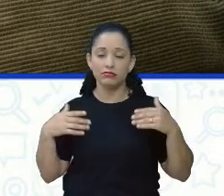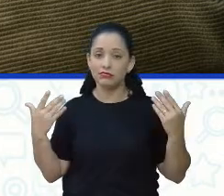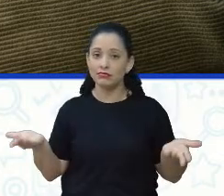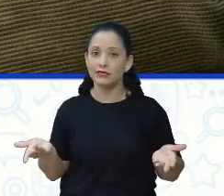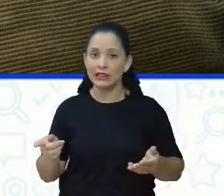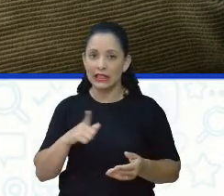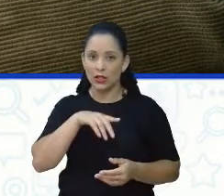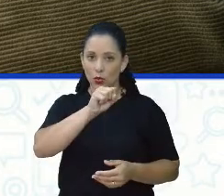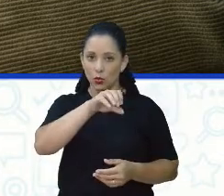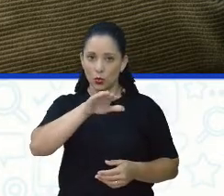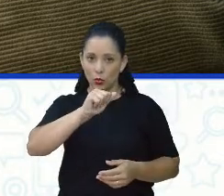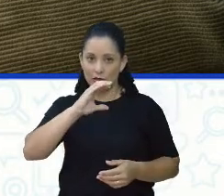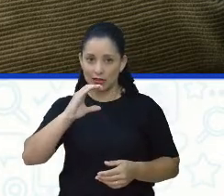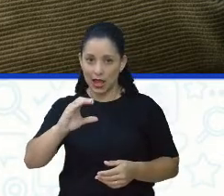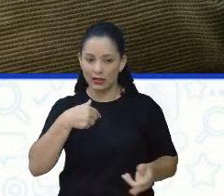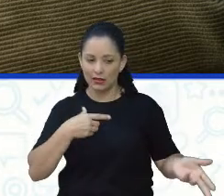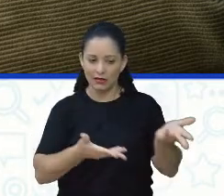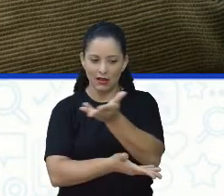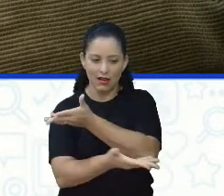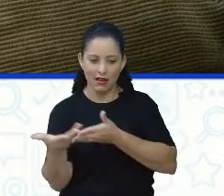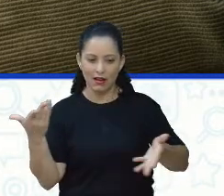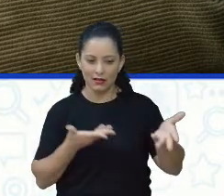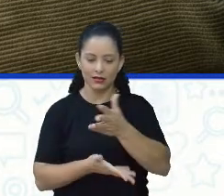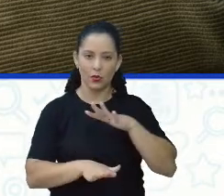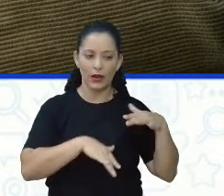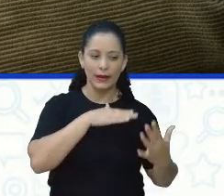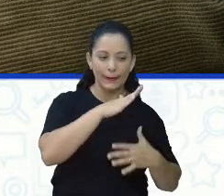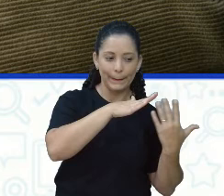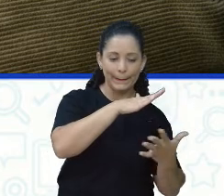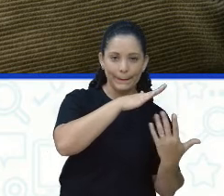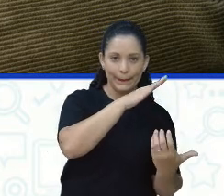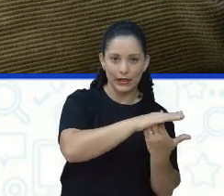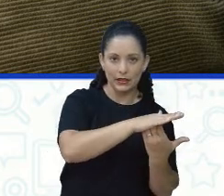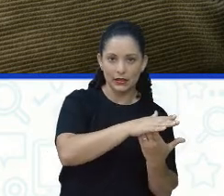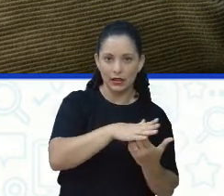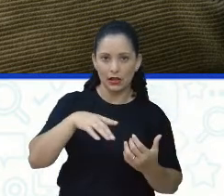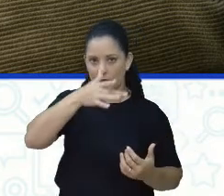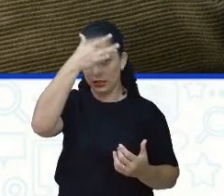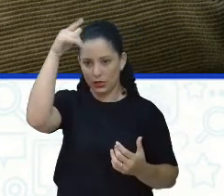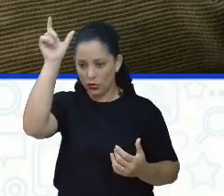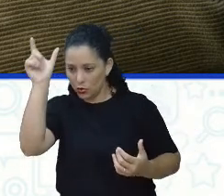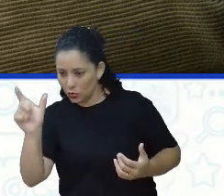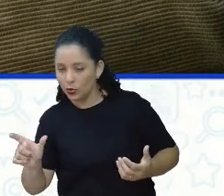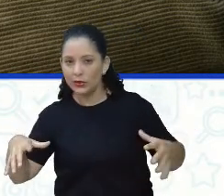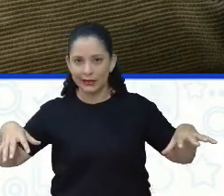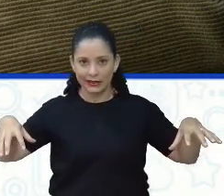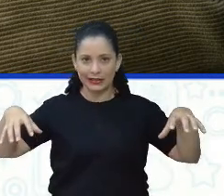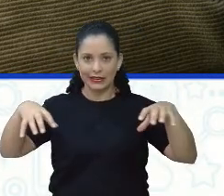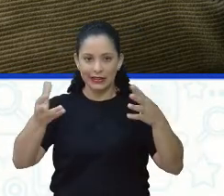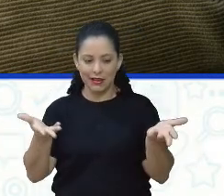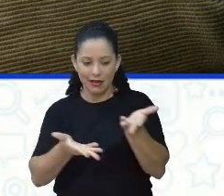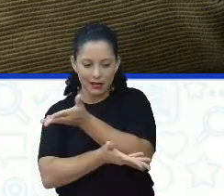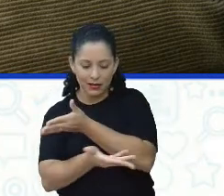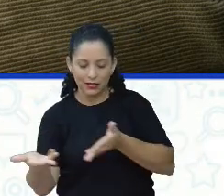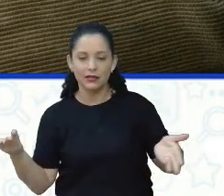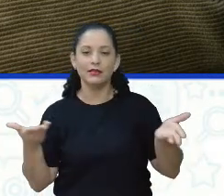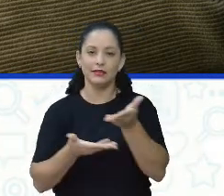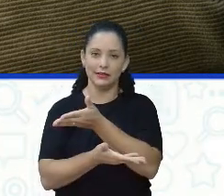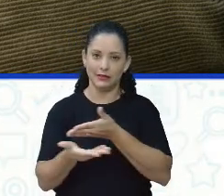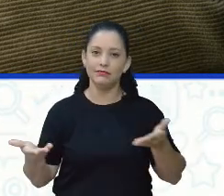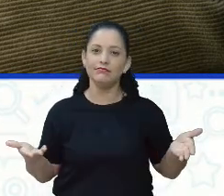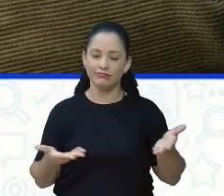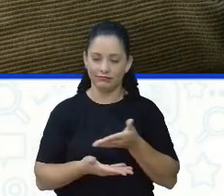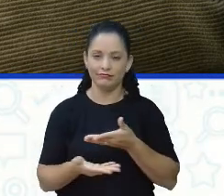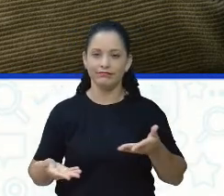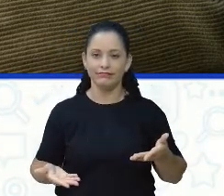tem o SAC, que faz essa relação entre a empresa, que fornece o serviço, e o cliente, né? Que é